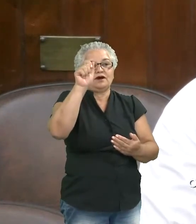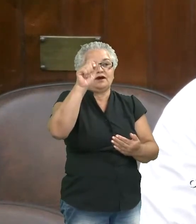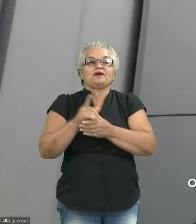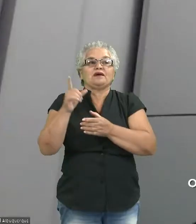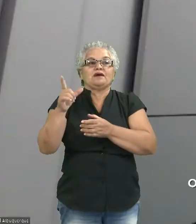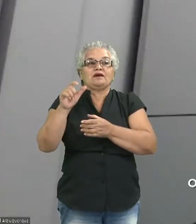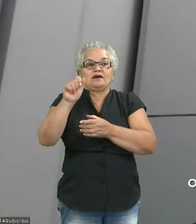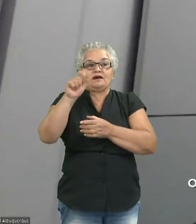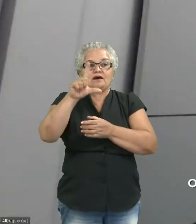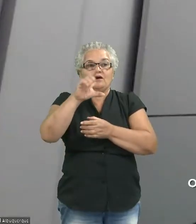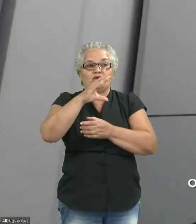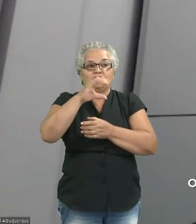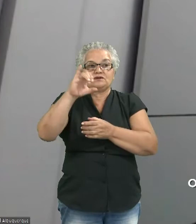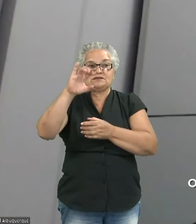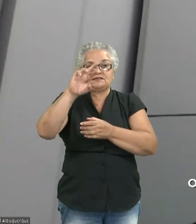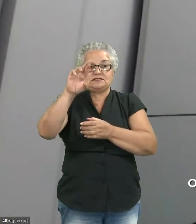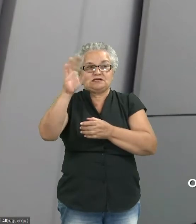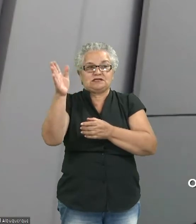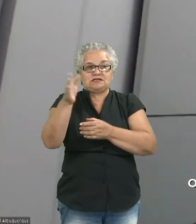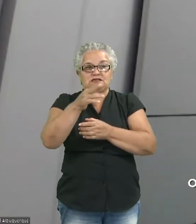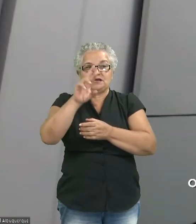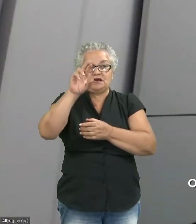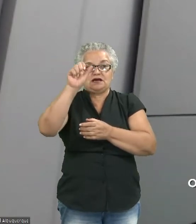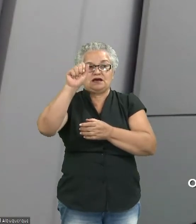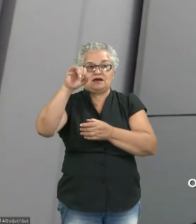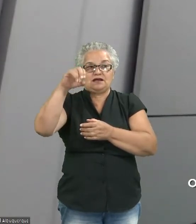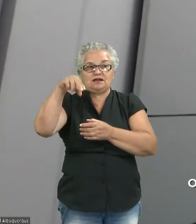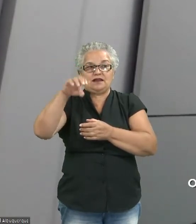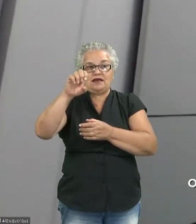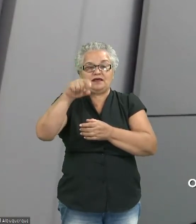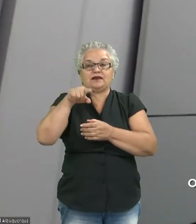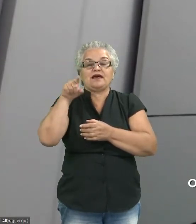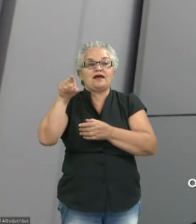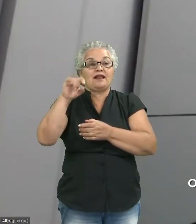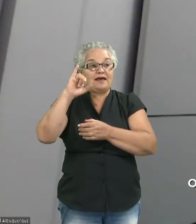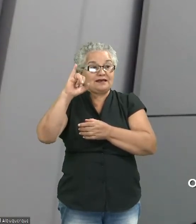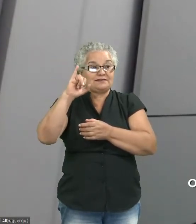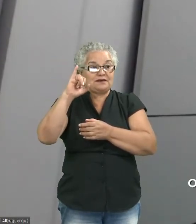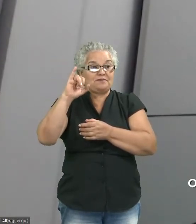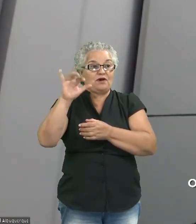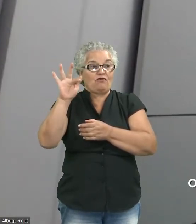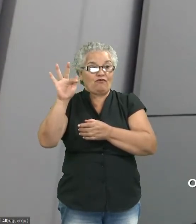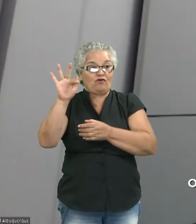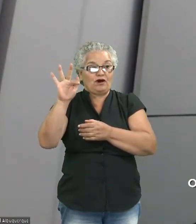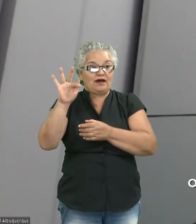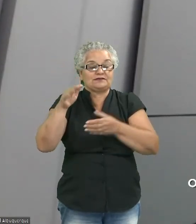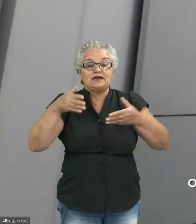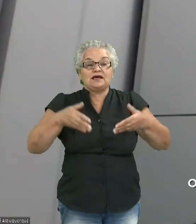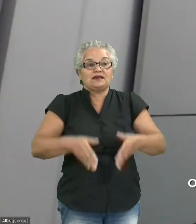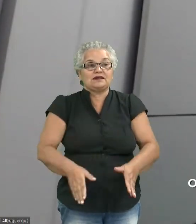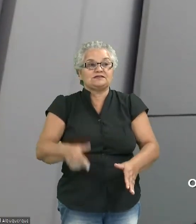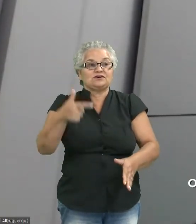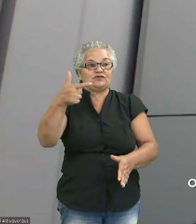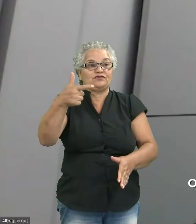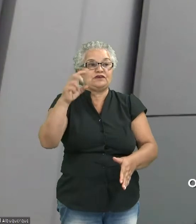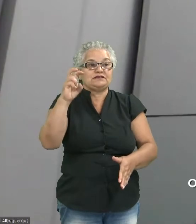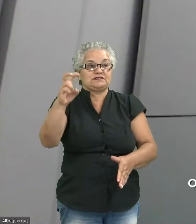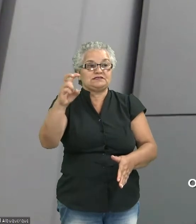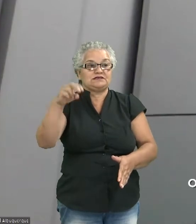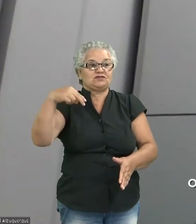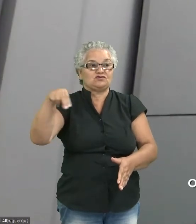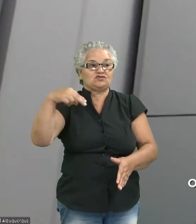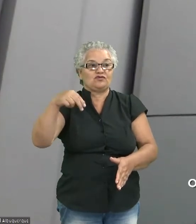plenário. Isabel Fogaça de Oliveira nasceu em 25 de novembro de 1981.